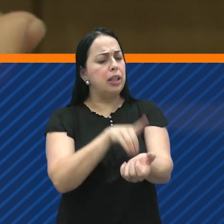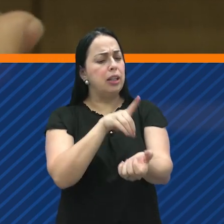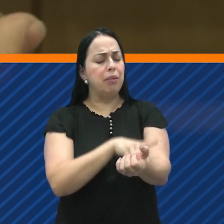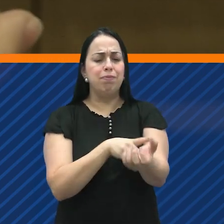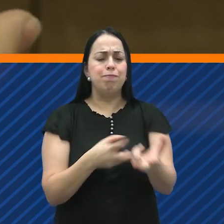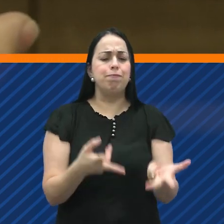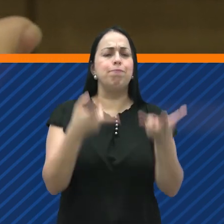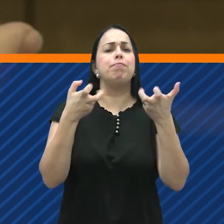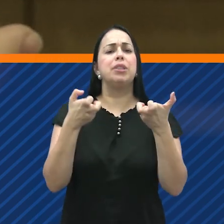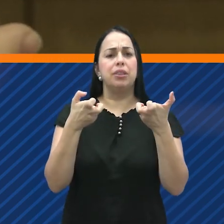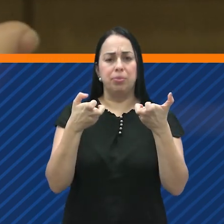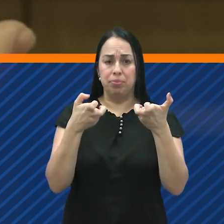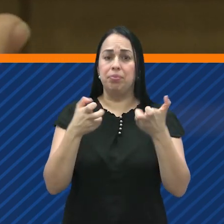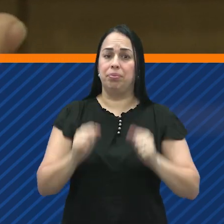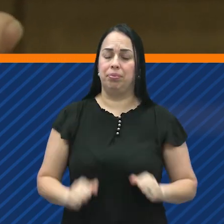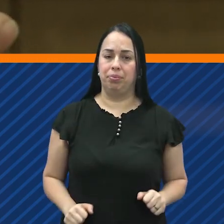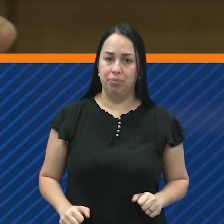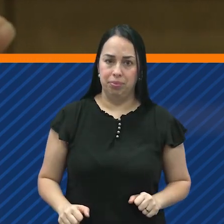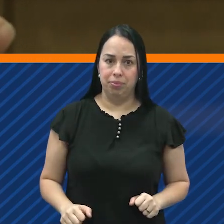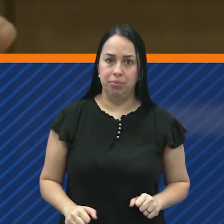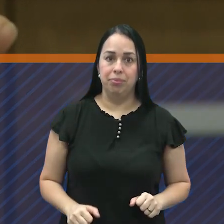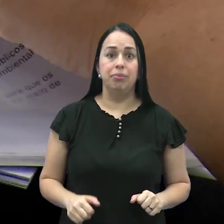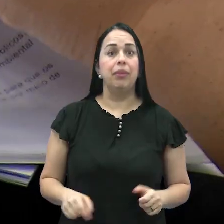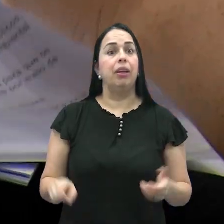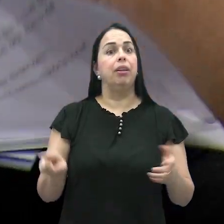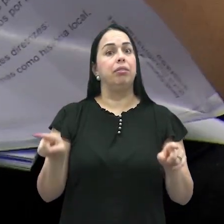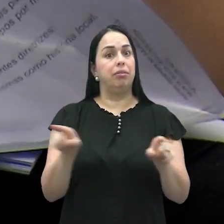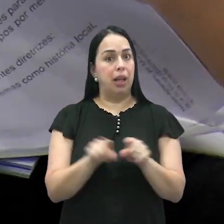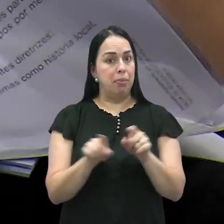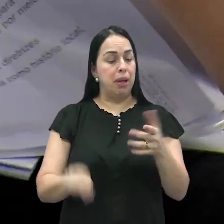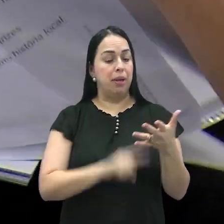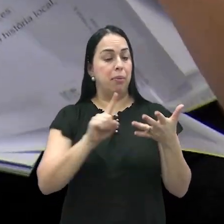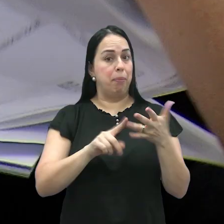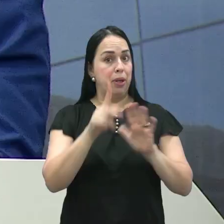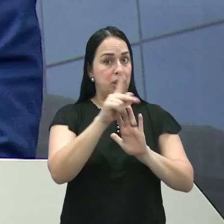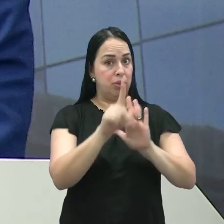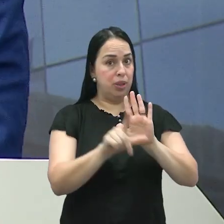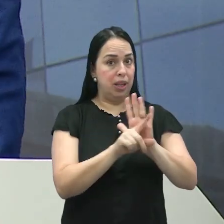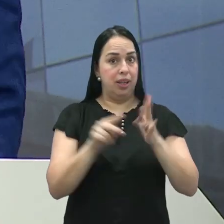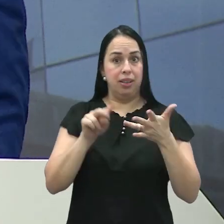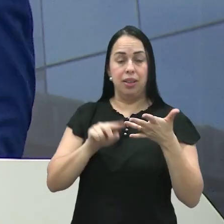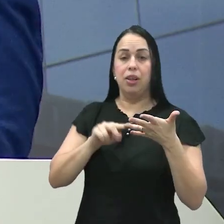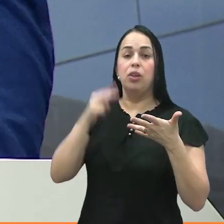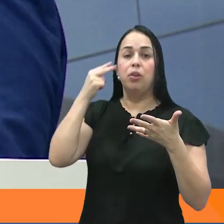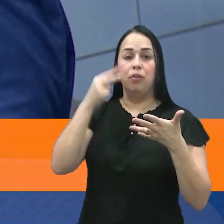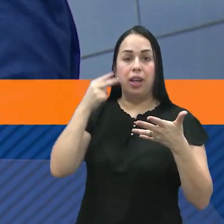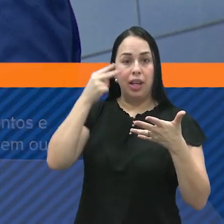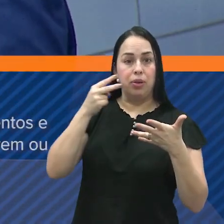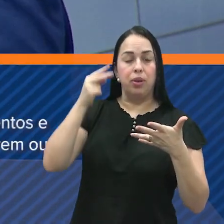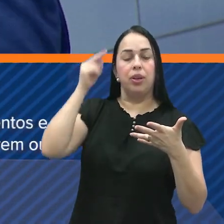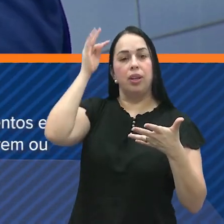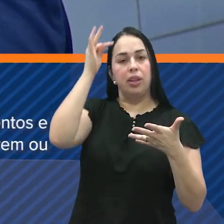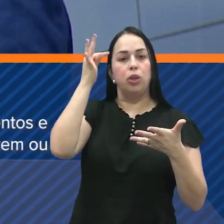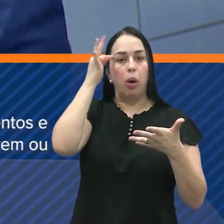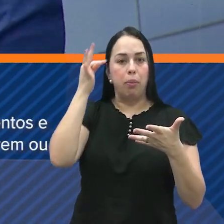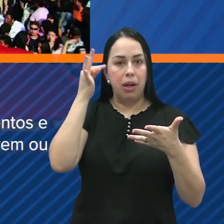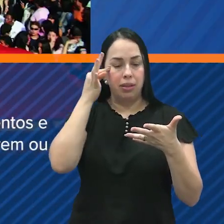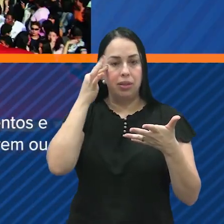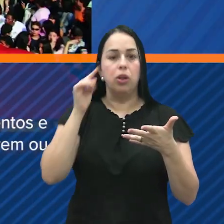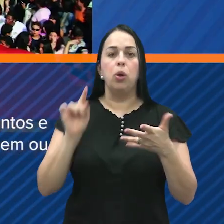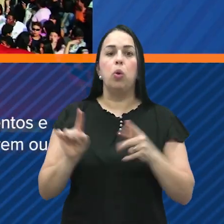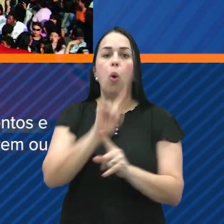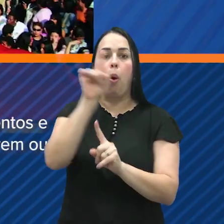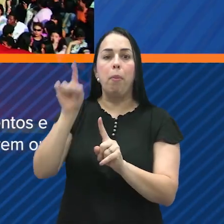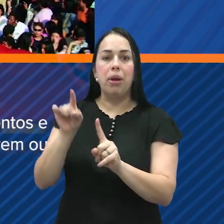com crianças e adolescentes diabéticos. Também está na pauta o projeto do vereador Tomás Henrique, com